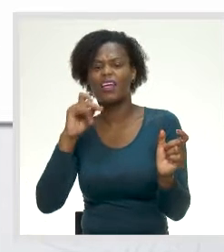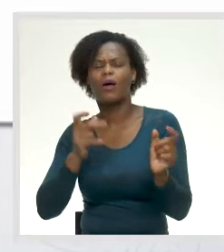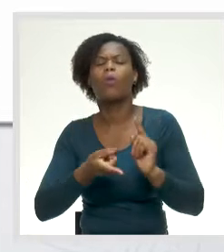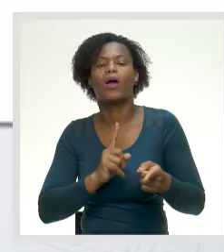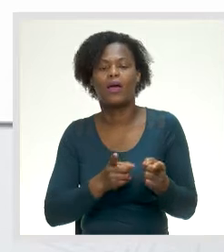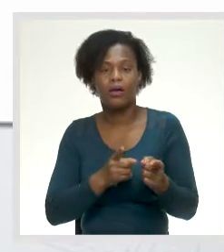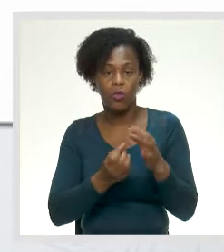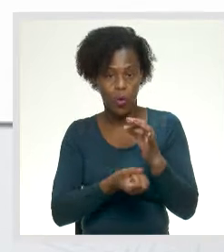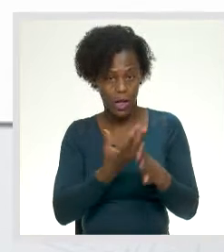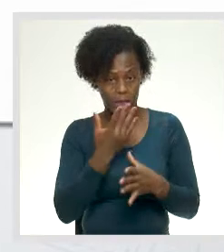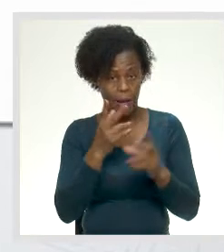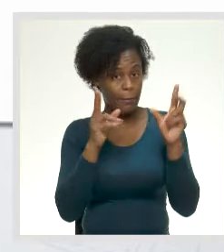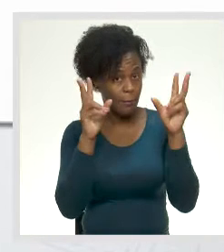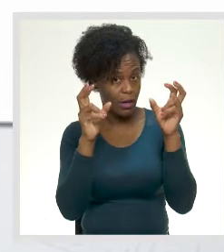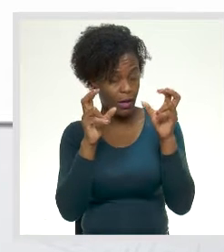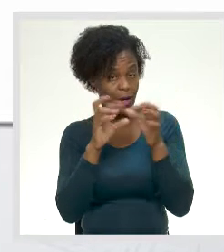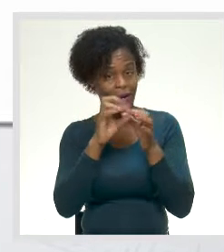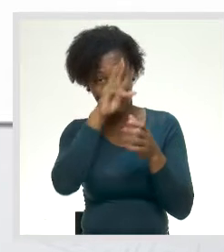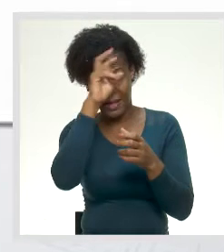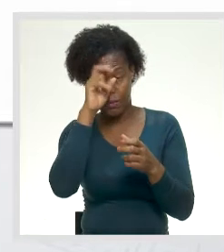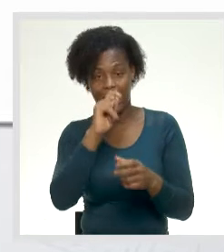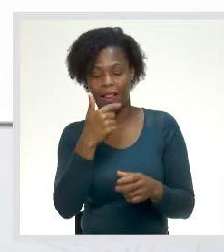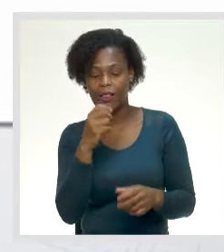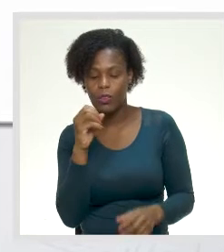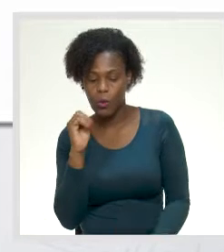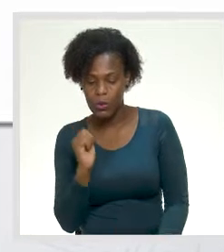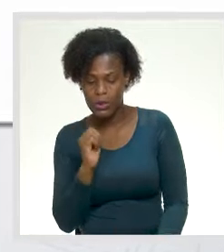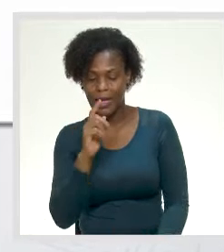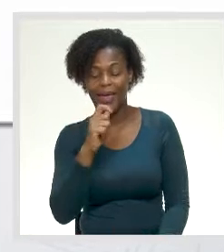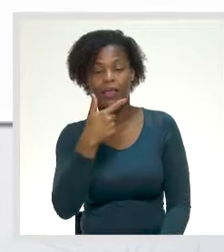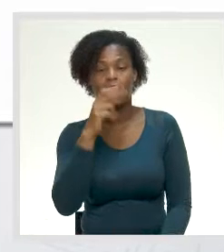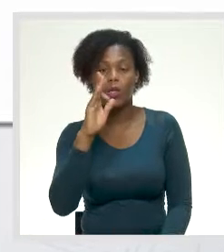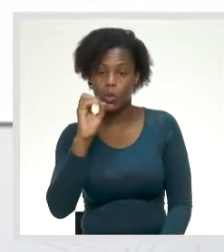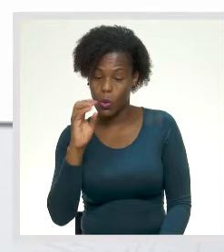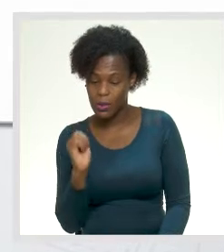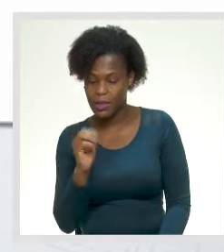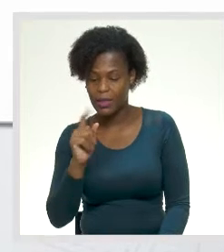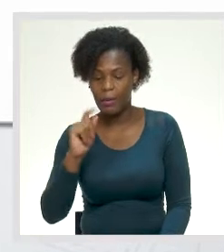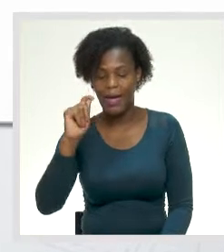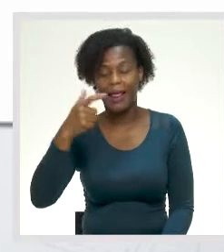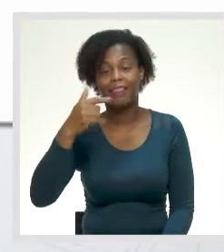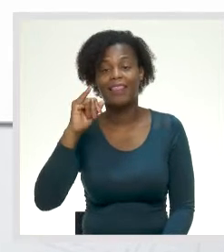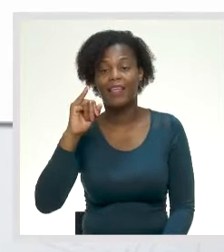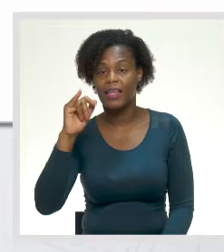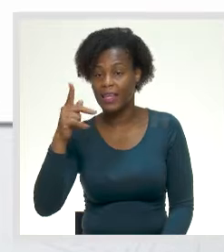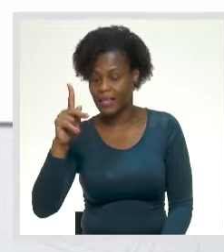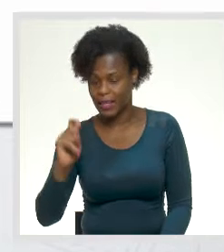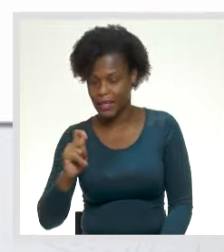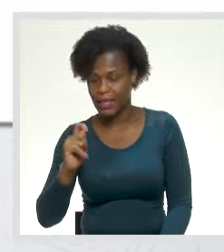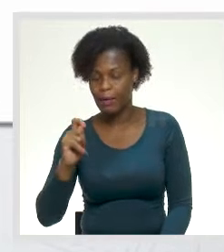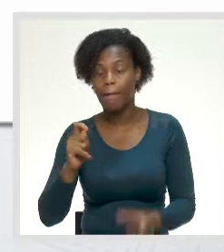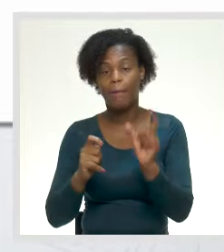ética tem origem nos termos gregos ethos e etik e do termo